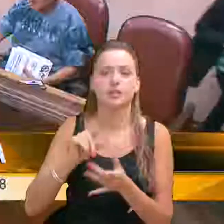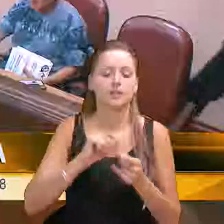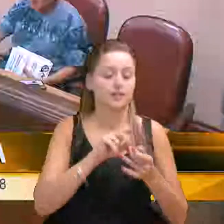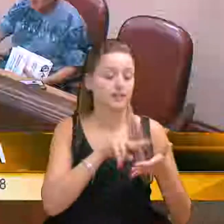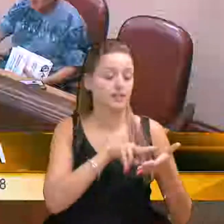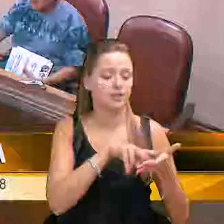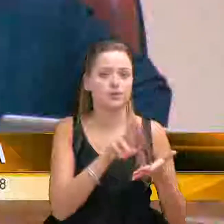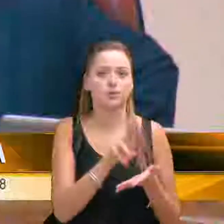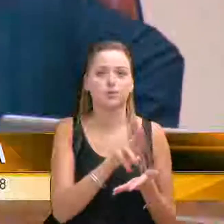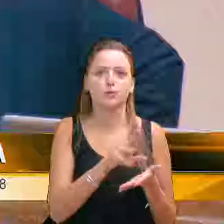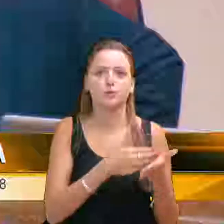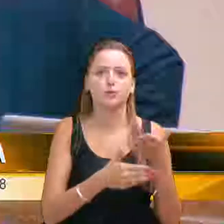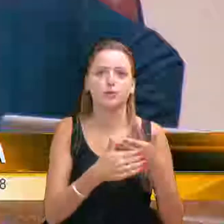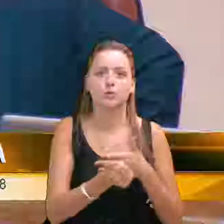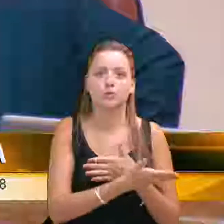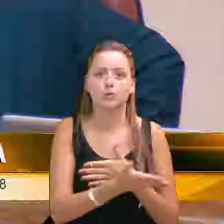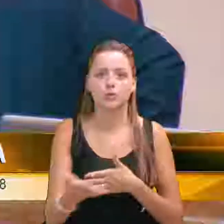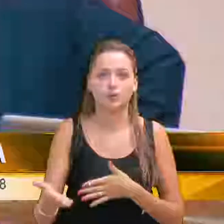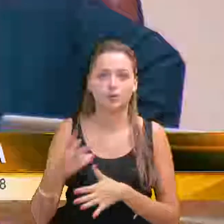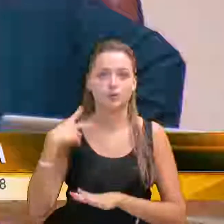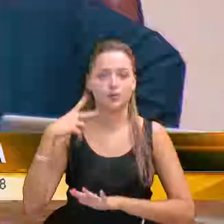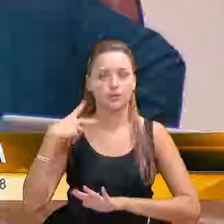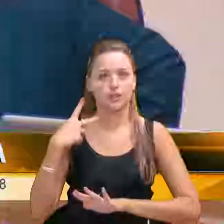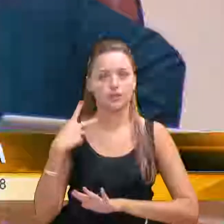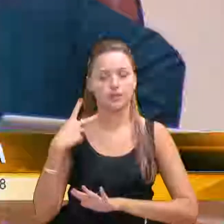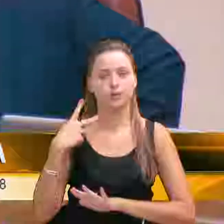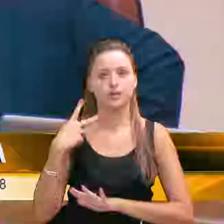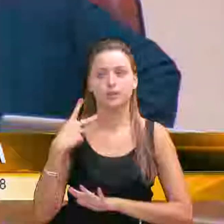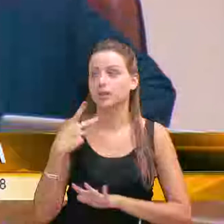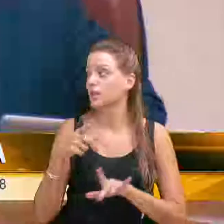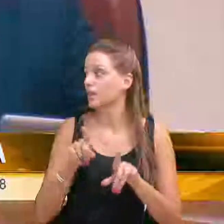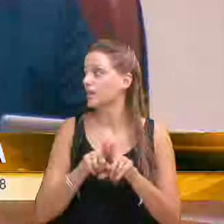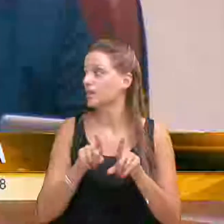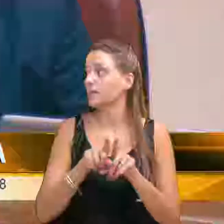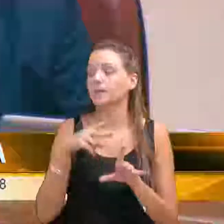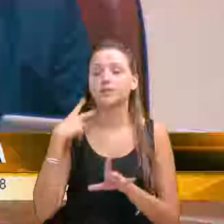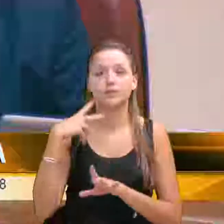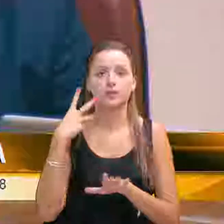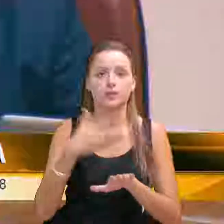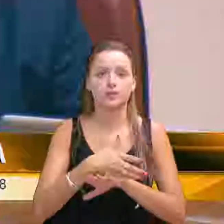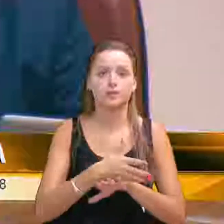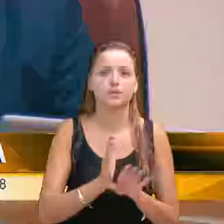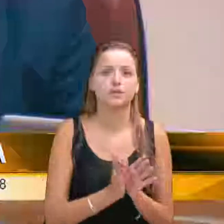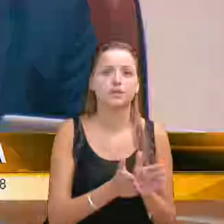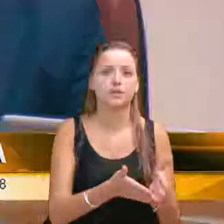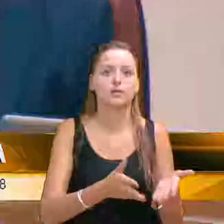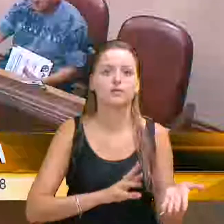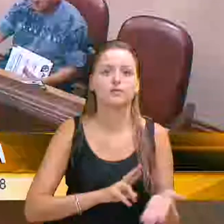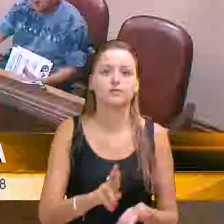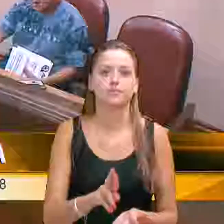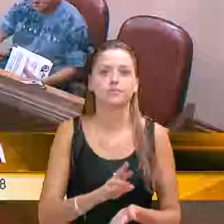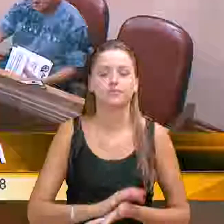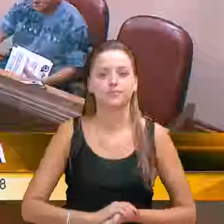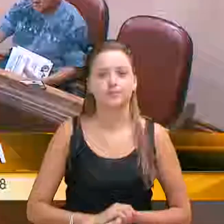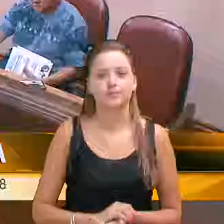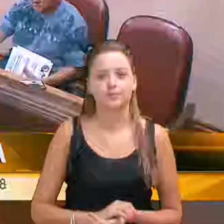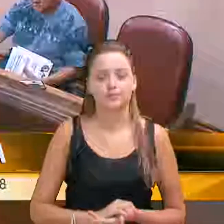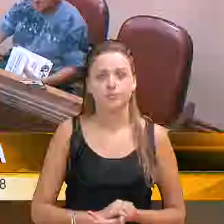da nominata dos vereadores que compõem a 17ª legislatura e dos vereadores que compõem a comissão representativa.